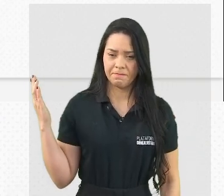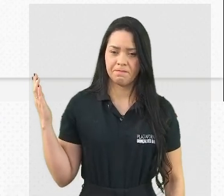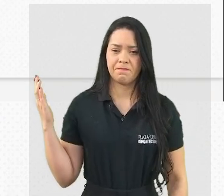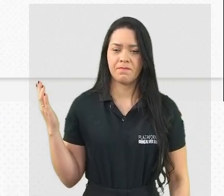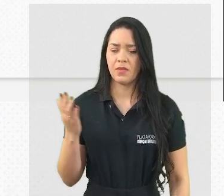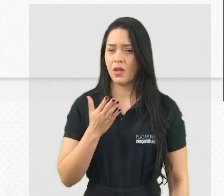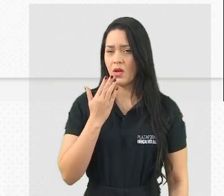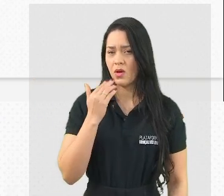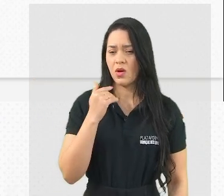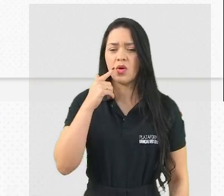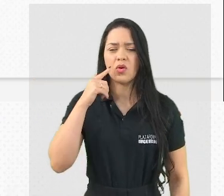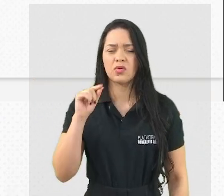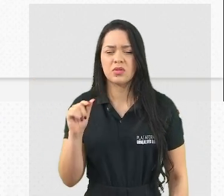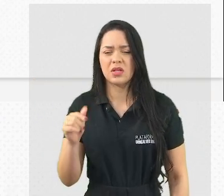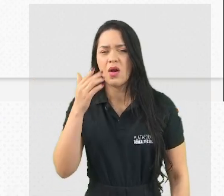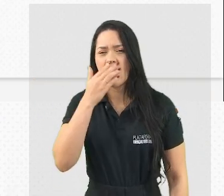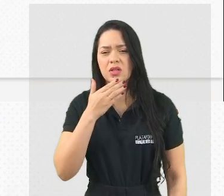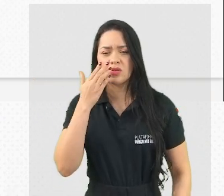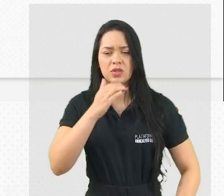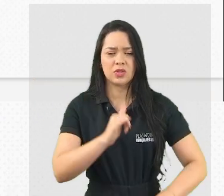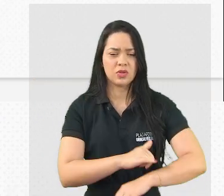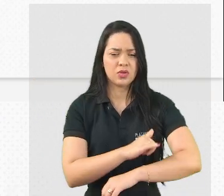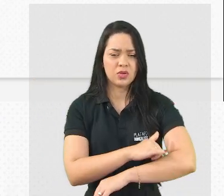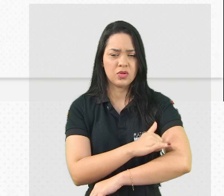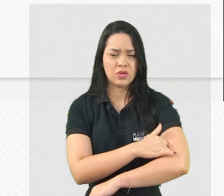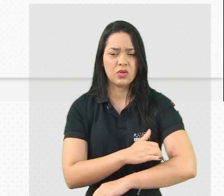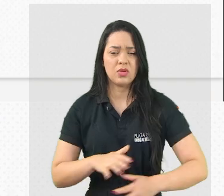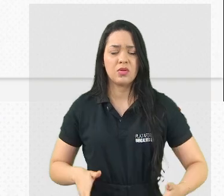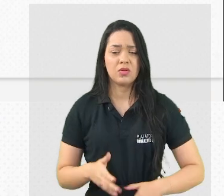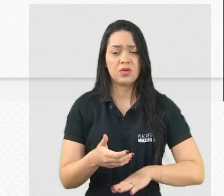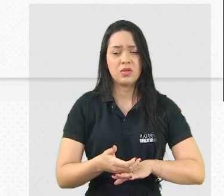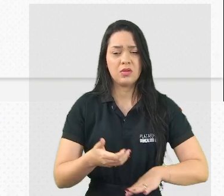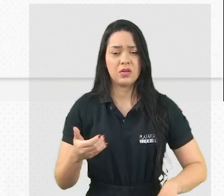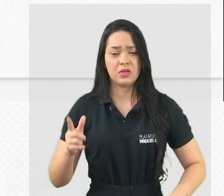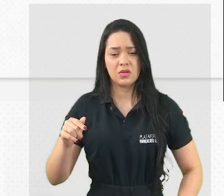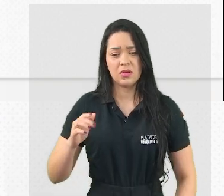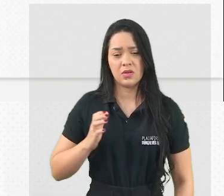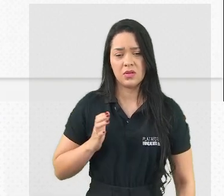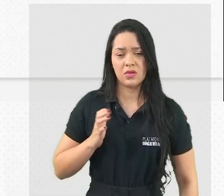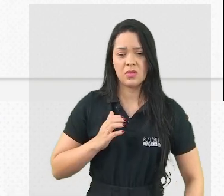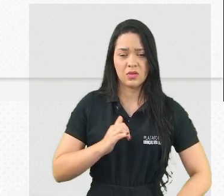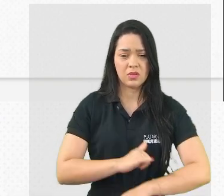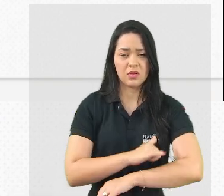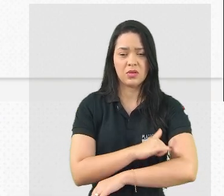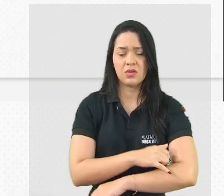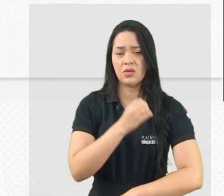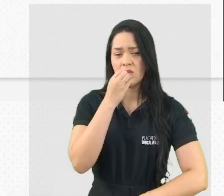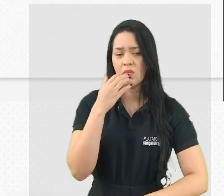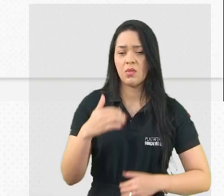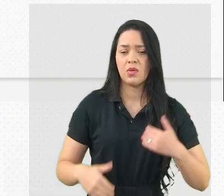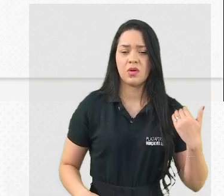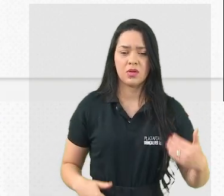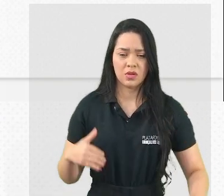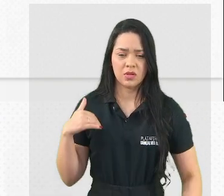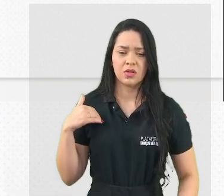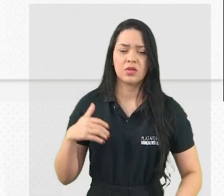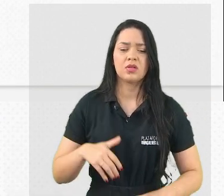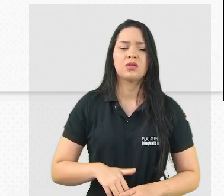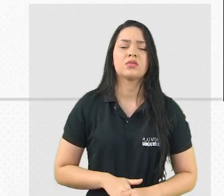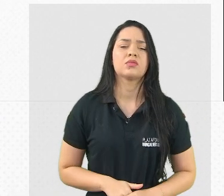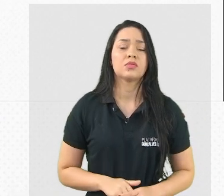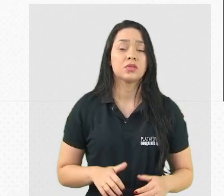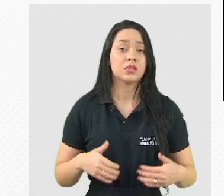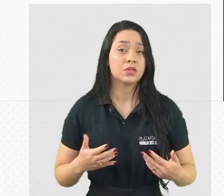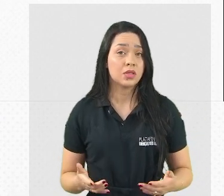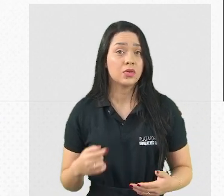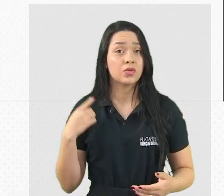ingere alimentos com sal, açúcar e gordura, o que pode provocar a exclusão de alimentos que são ricos em gorduras boas para o organismo. Então,